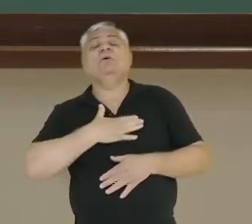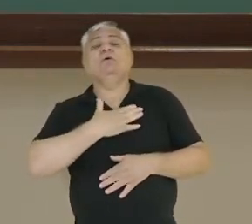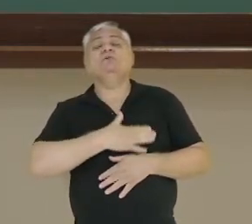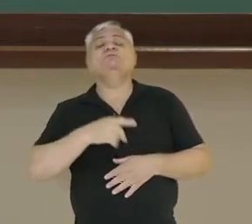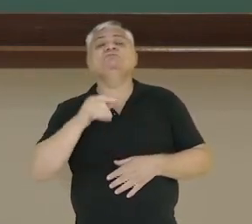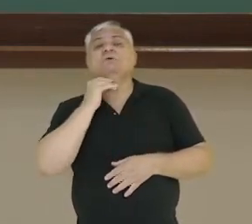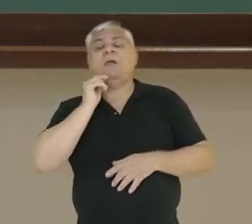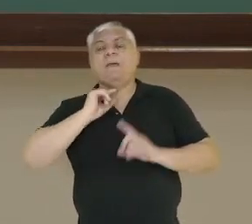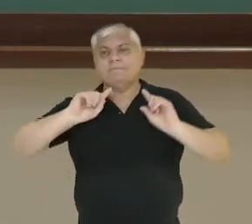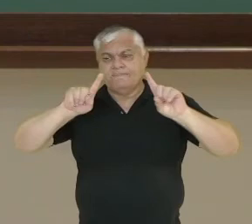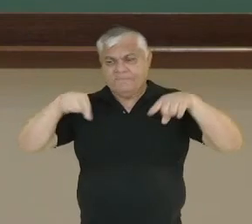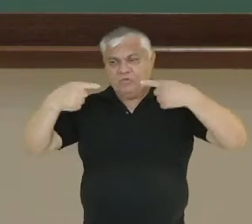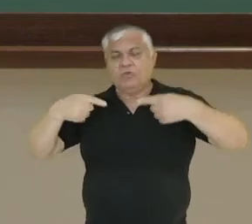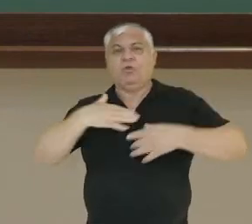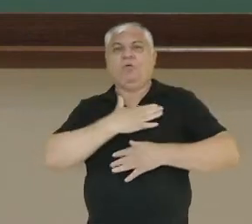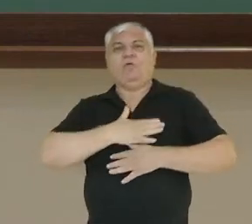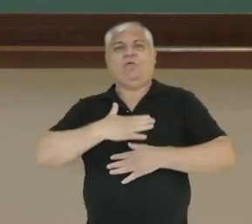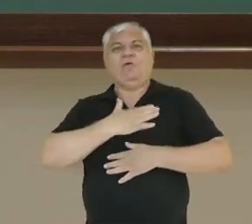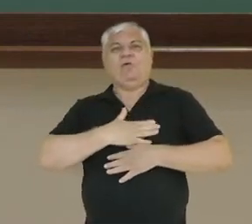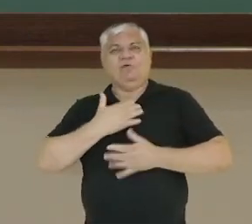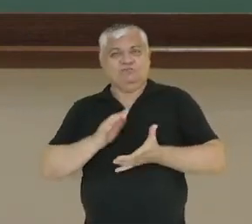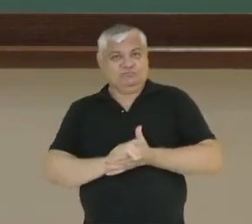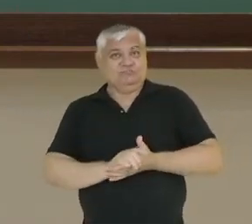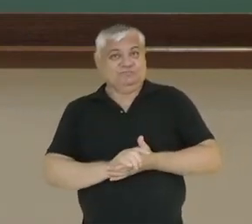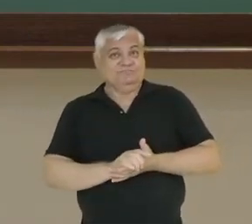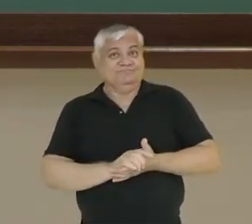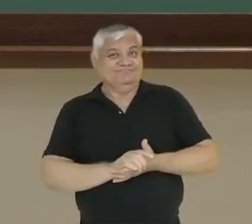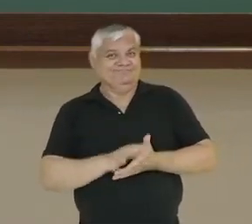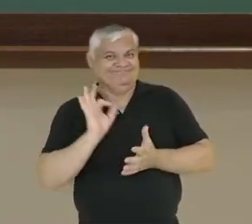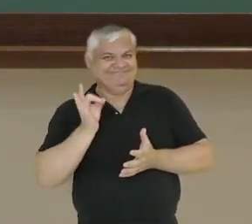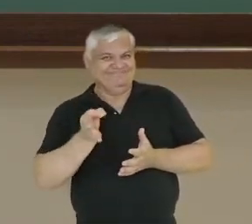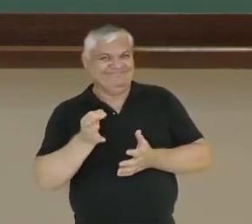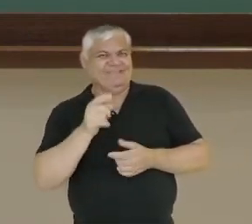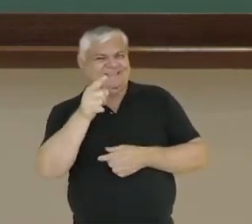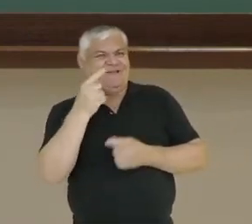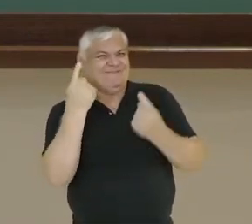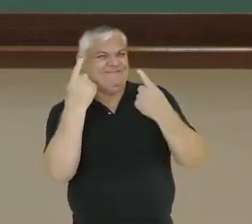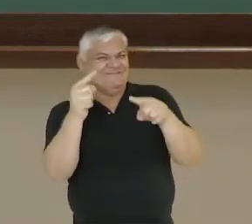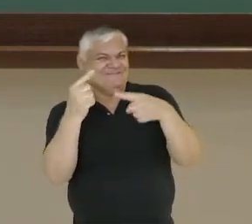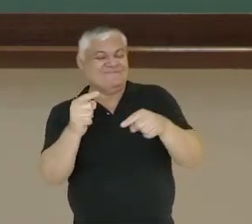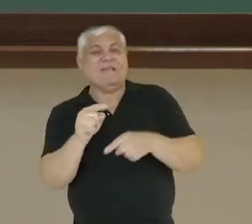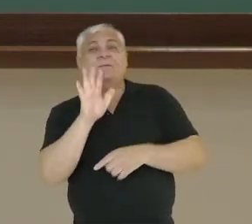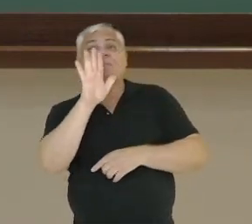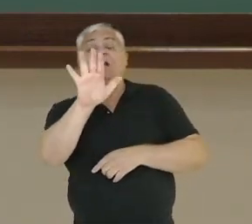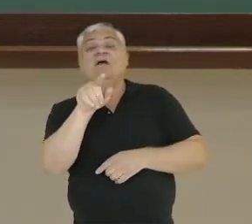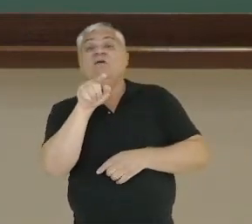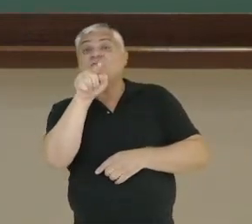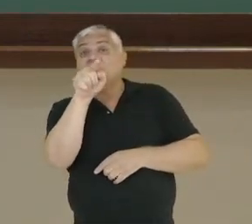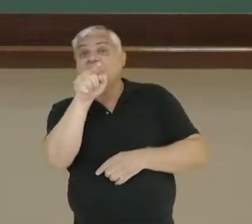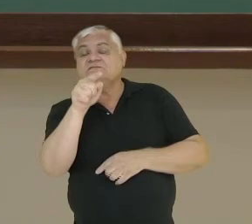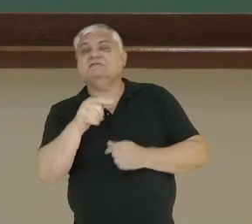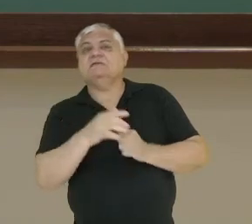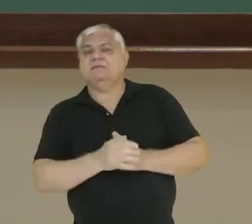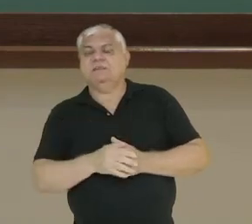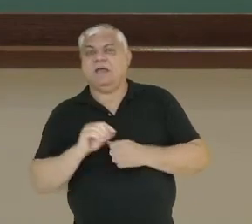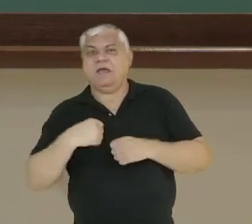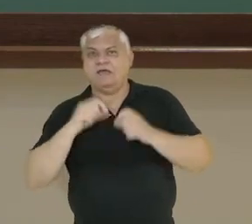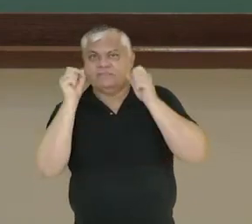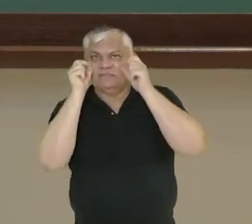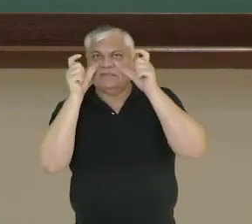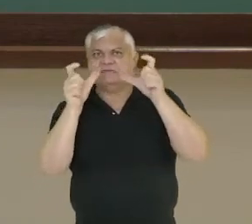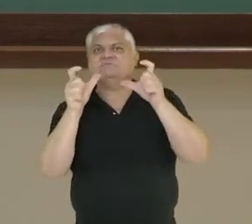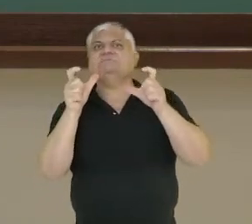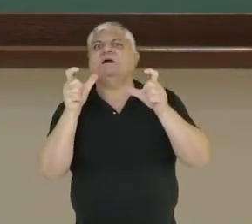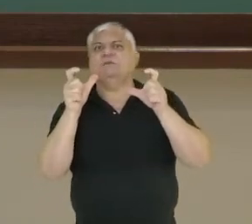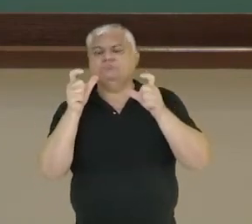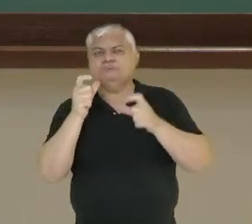sou desafiado. Na verdade você é desafiado constantemente. O detalhe é que você, olha, você é um cara cabeça,